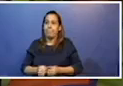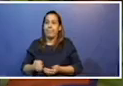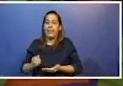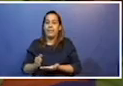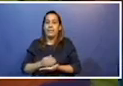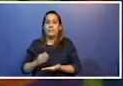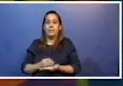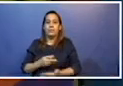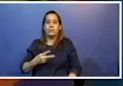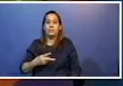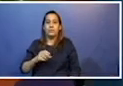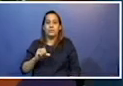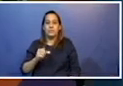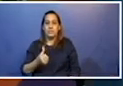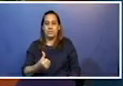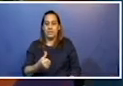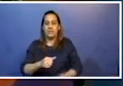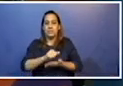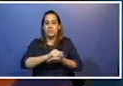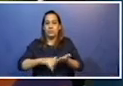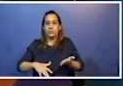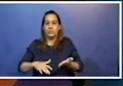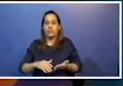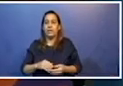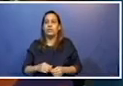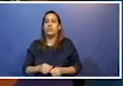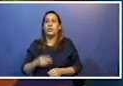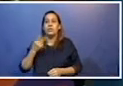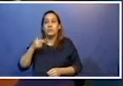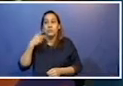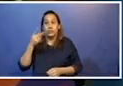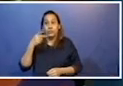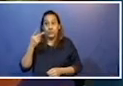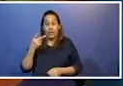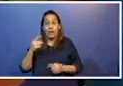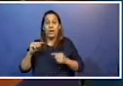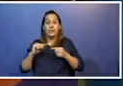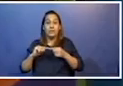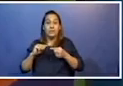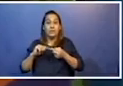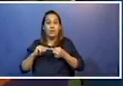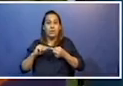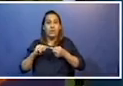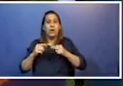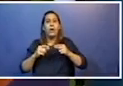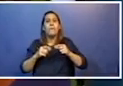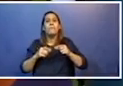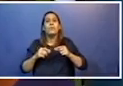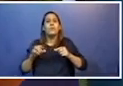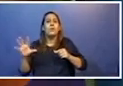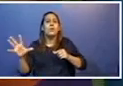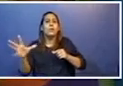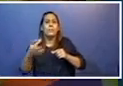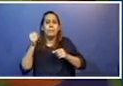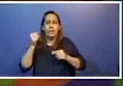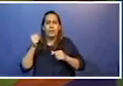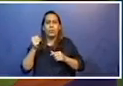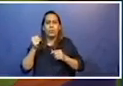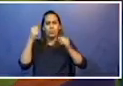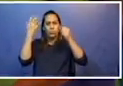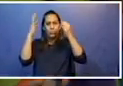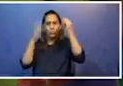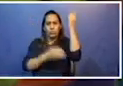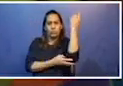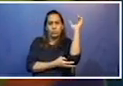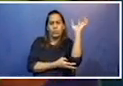Na página 206, nessa atividade, nós vamos falar dessa relação, do que é extraído lá na natureza, do que